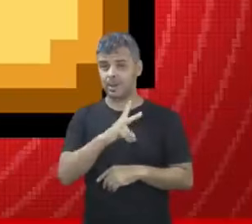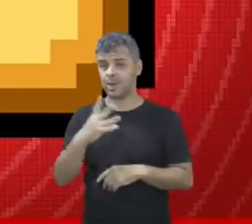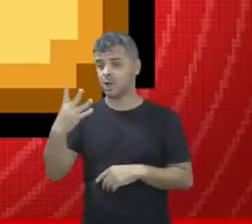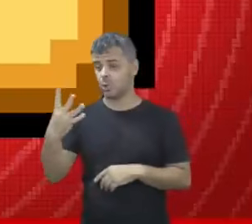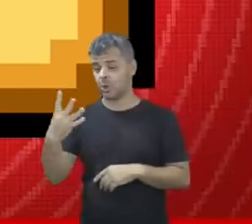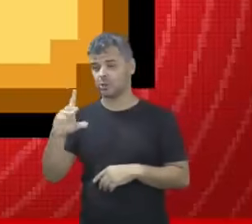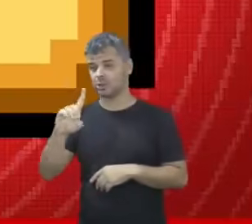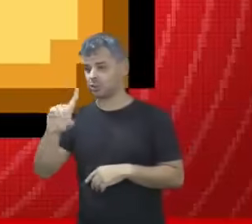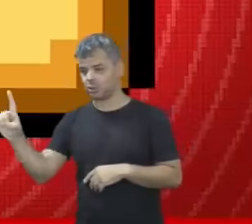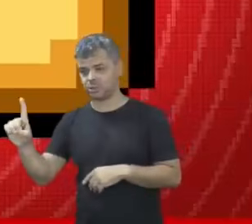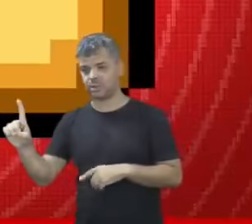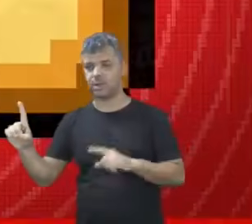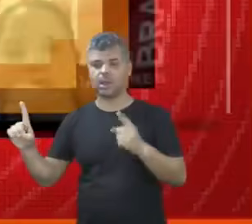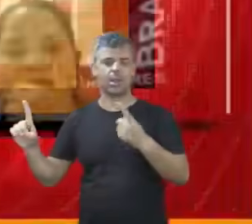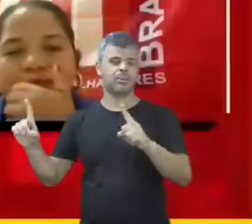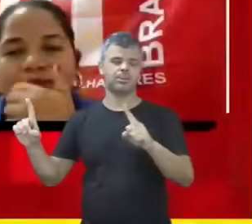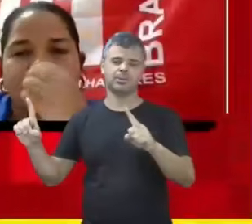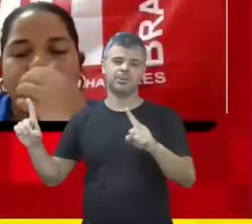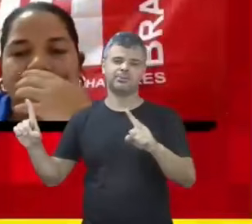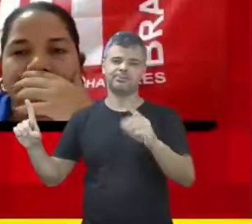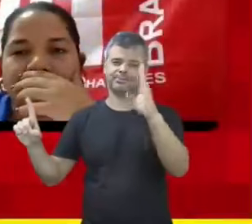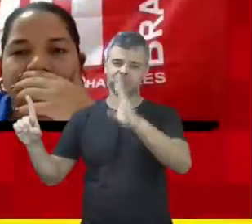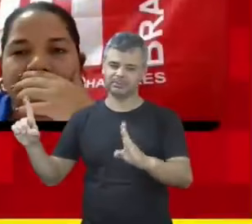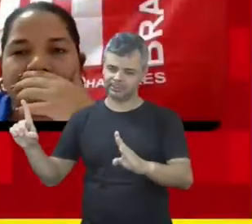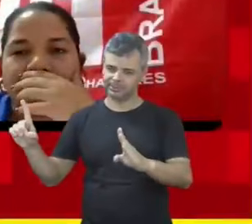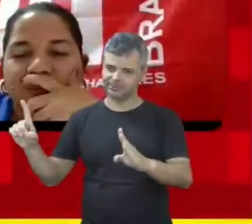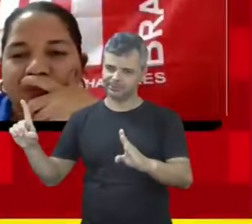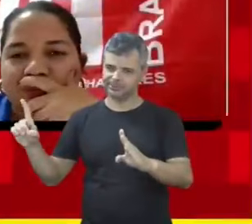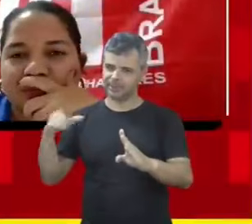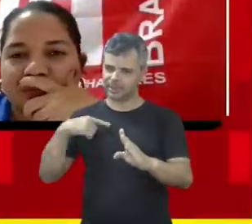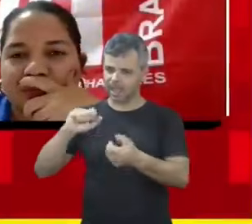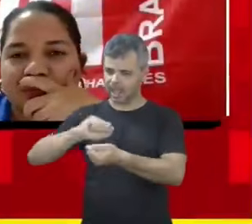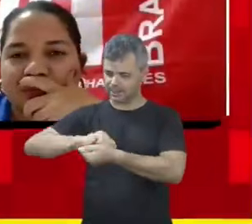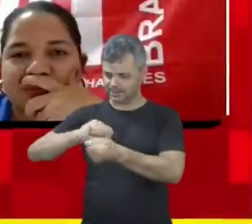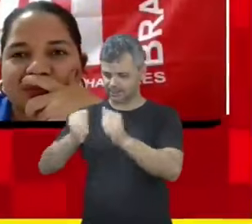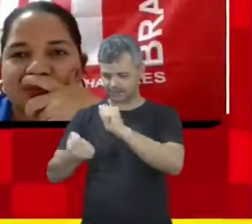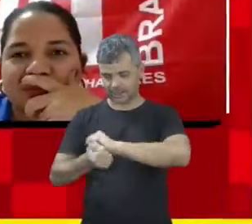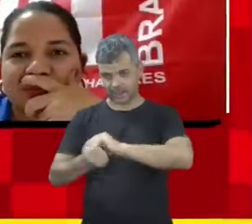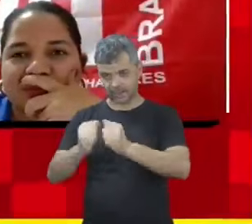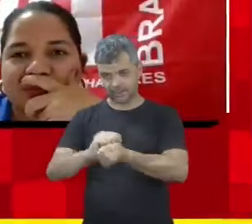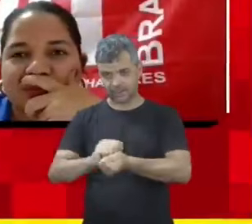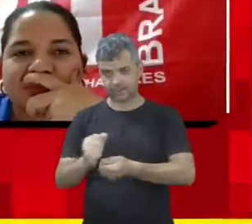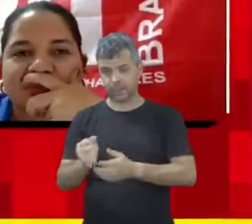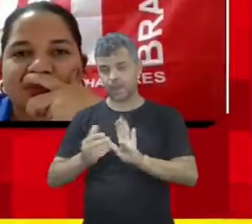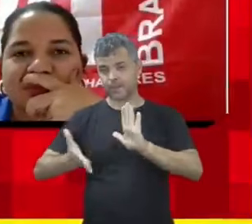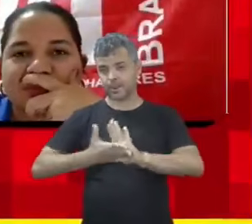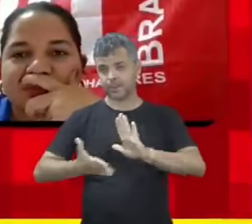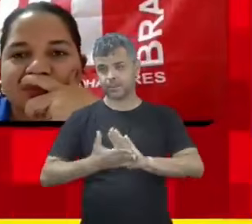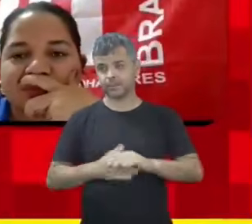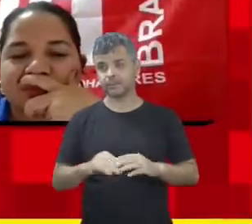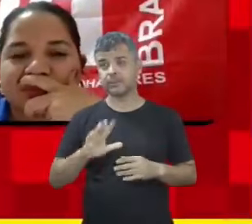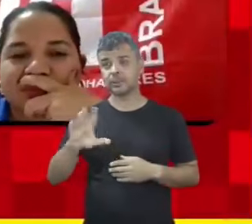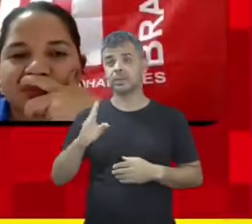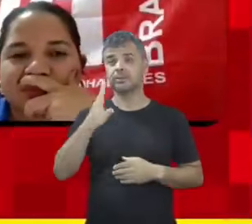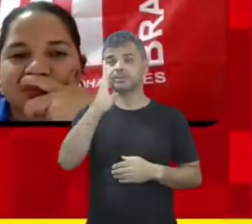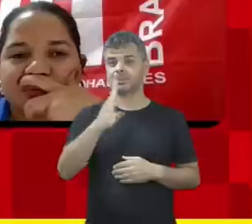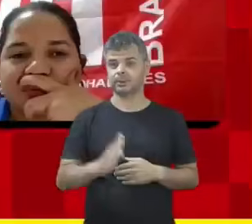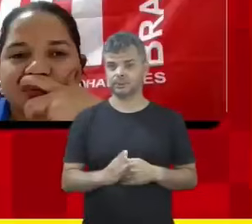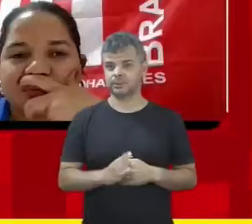4 dias. Não é só o Brasil que está aí tentando ver como é que se adequa a essa proposta. E já no